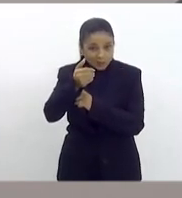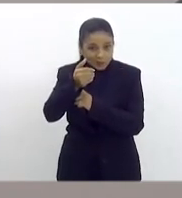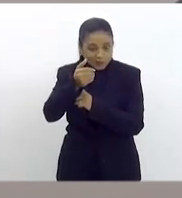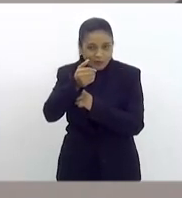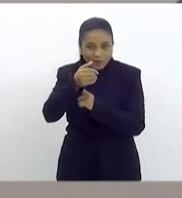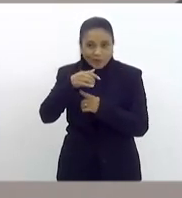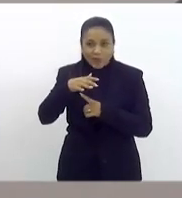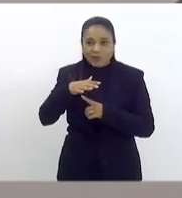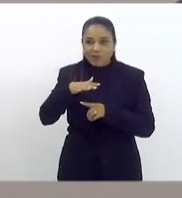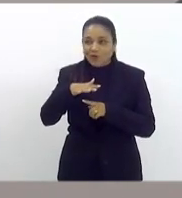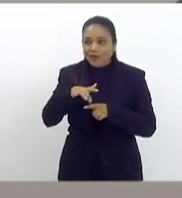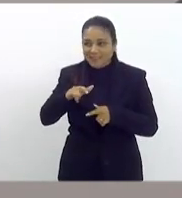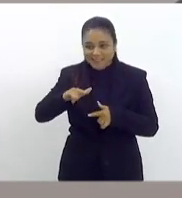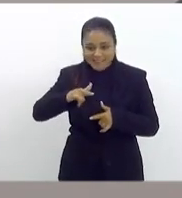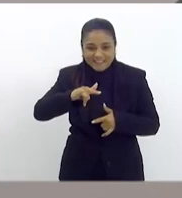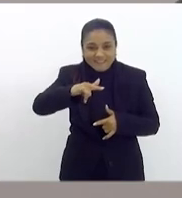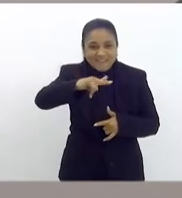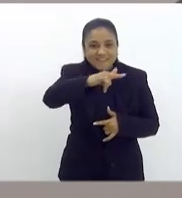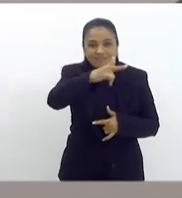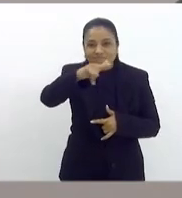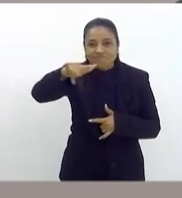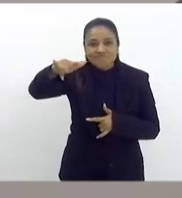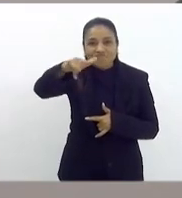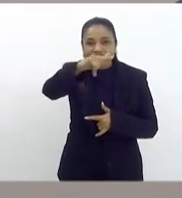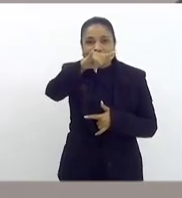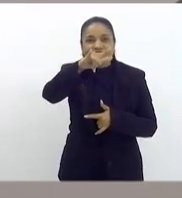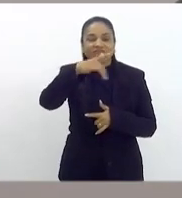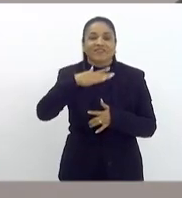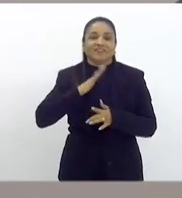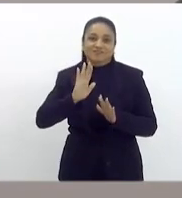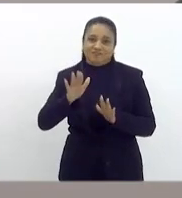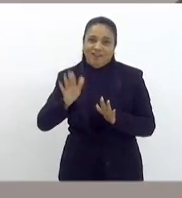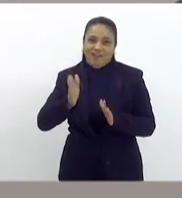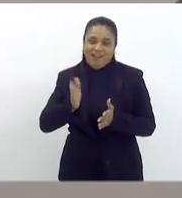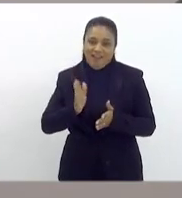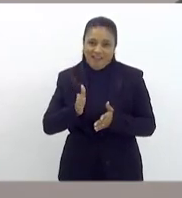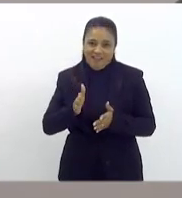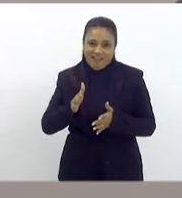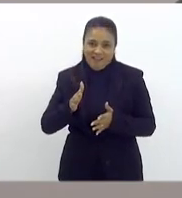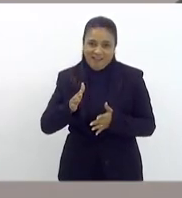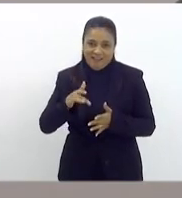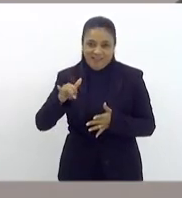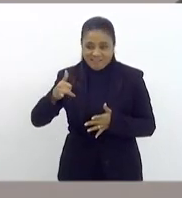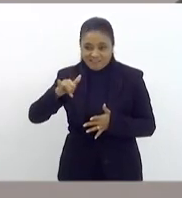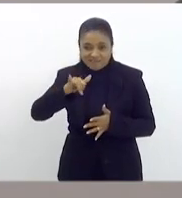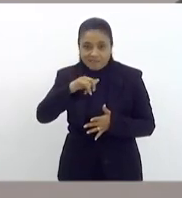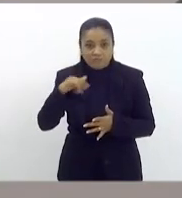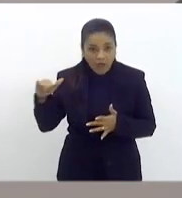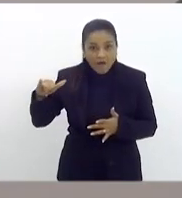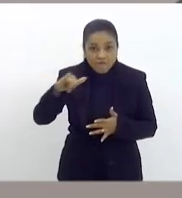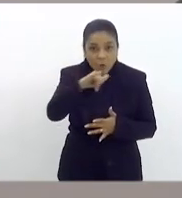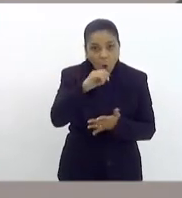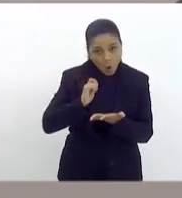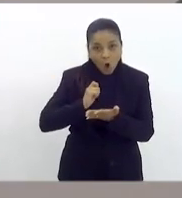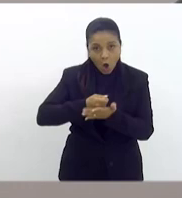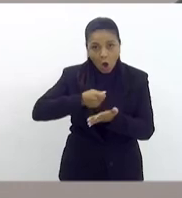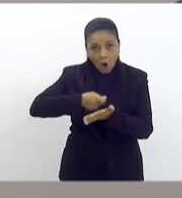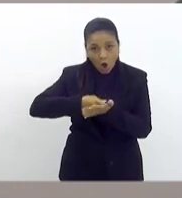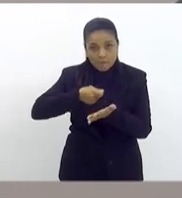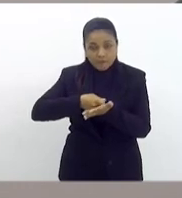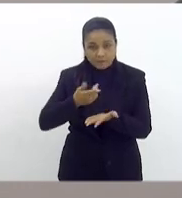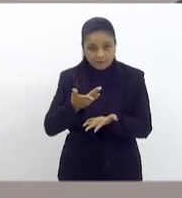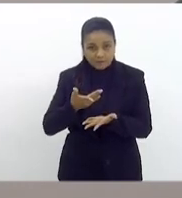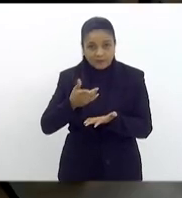drone... Que consiga, porque eles já cobrem avião hoje. Eles cobrem avião. Mas se eu for tocar